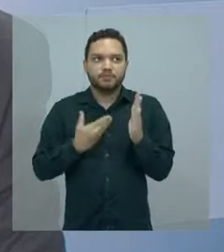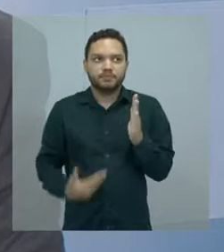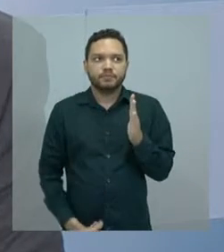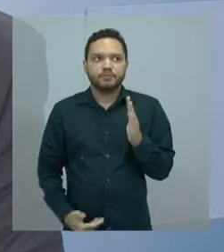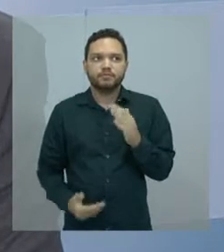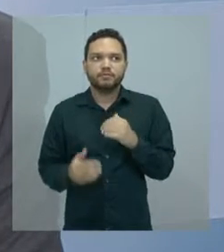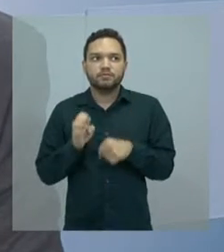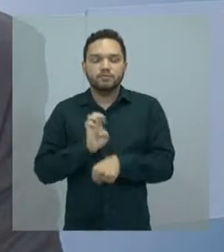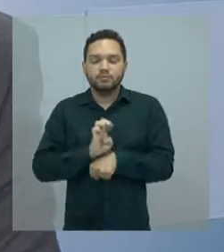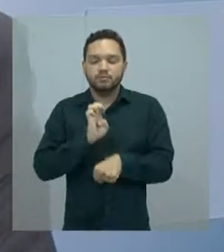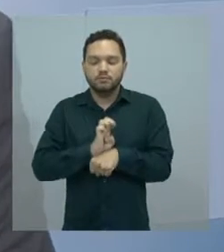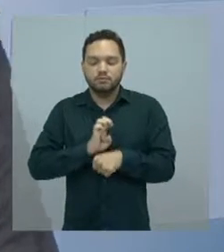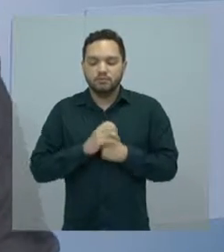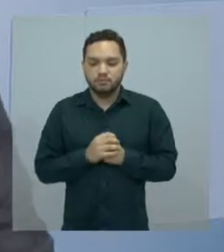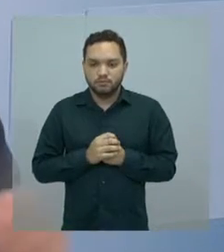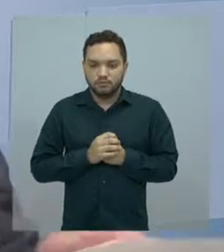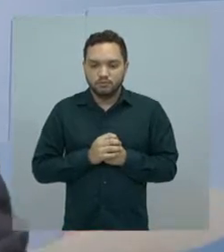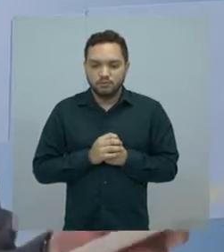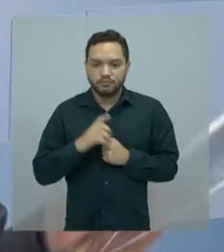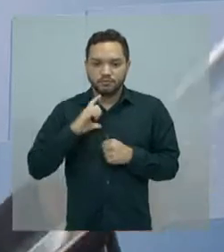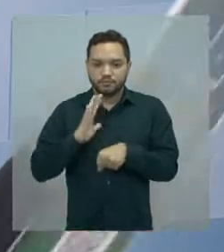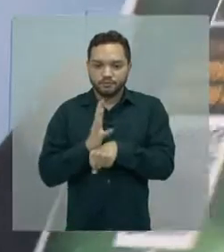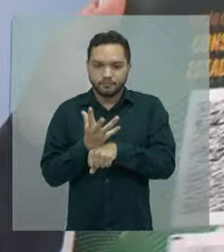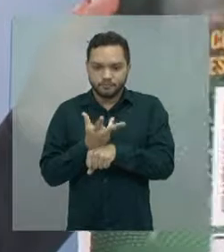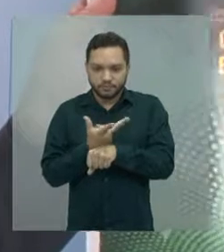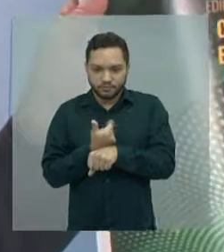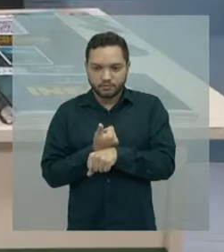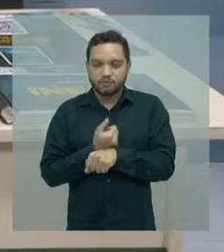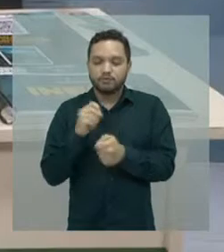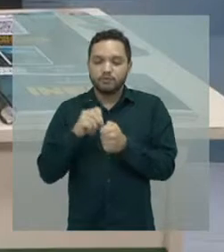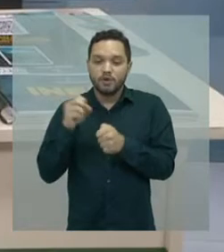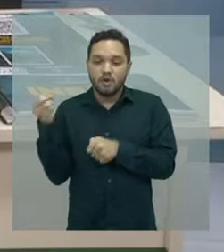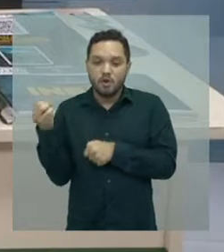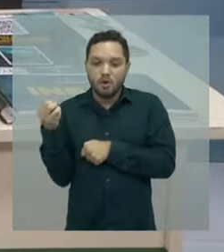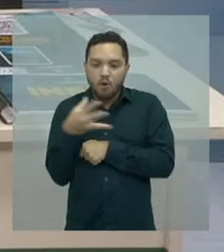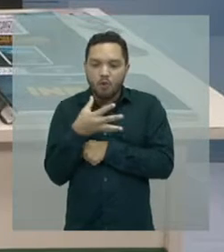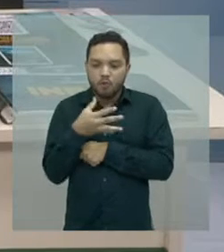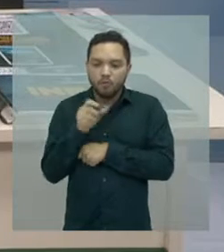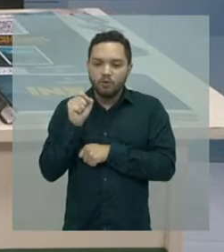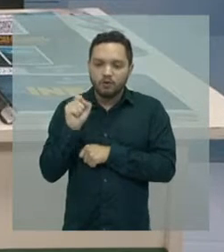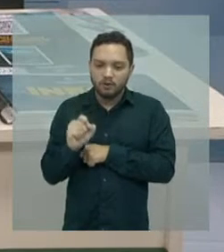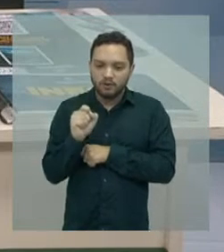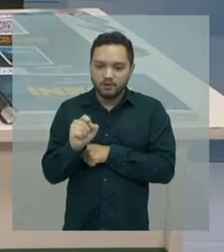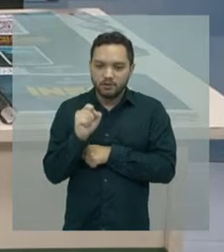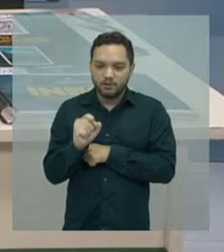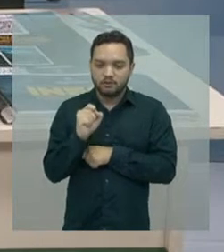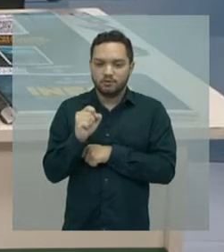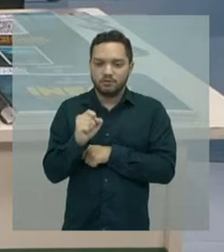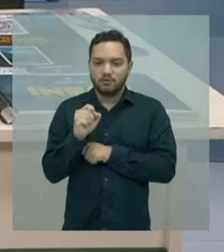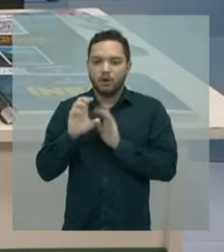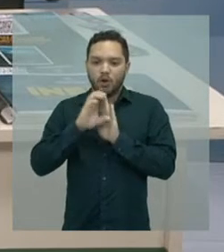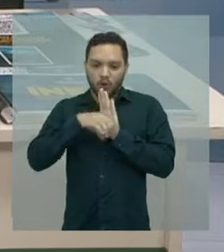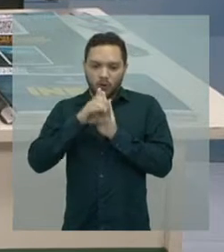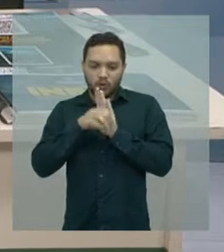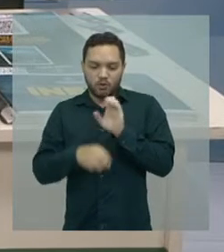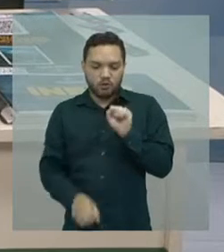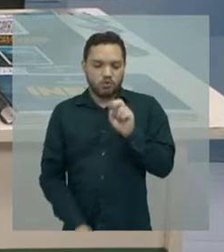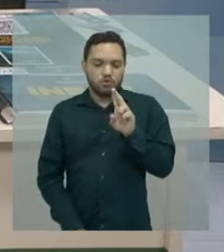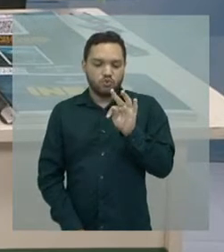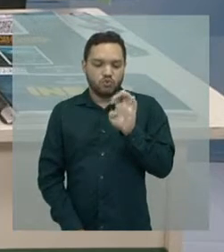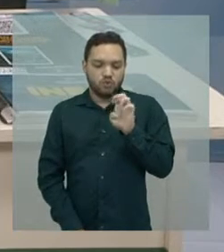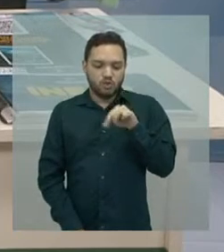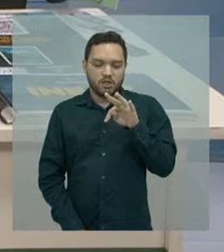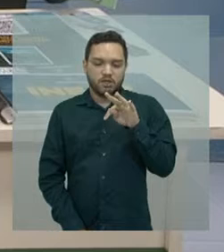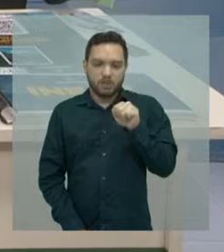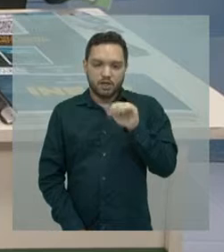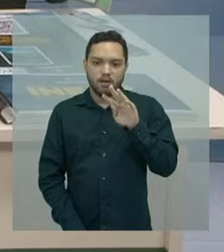nesse evento nós levamos uma grande inovação com um conceito de sustentabilidade, que é